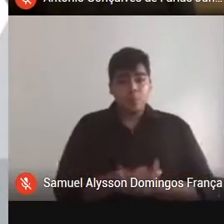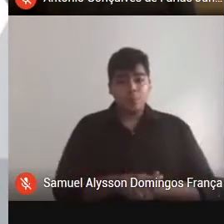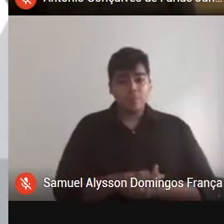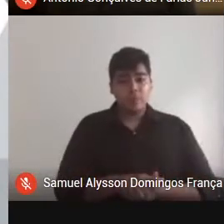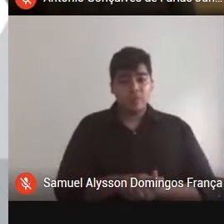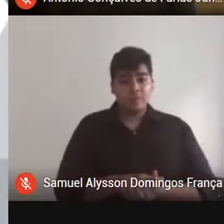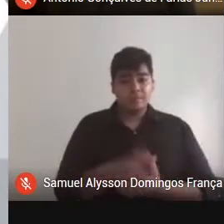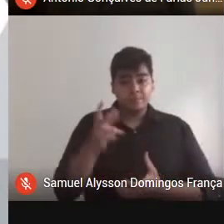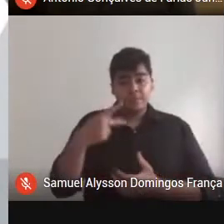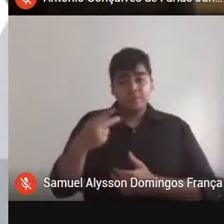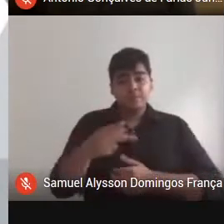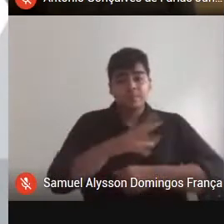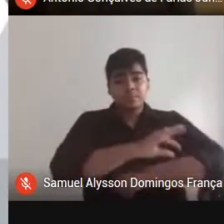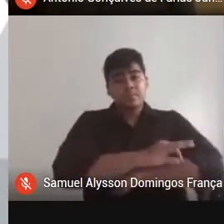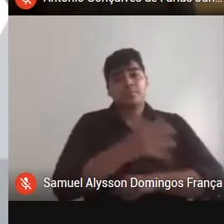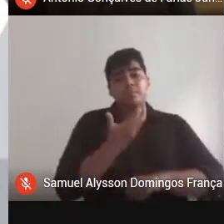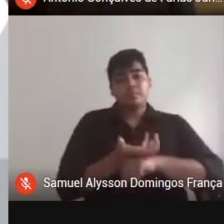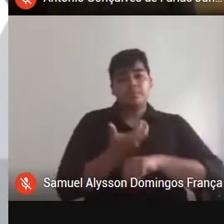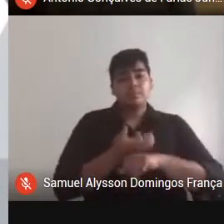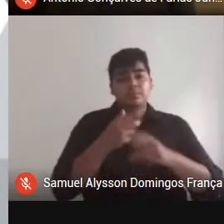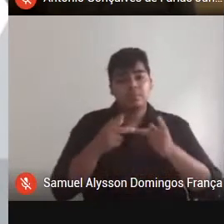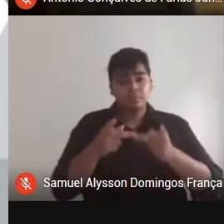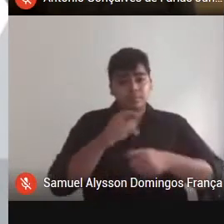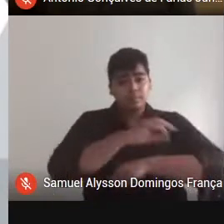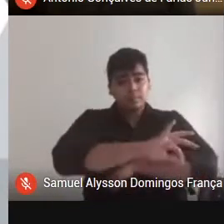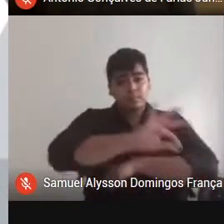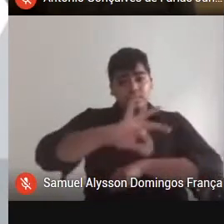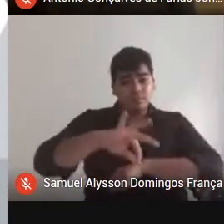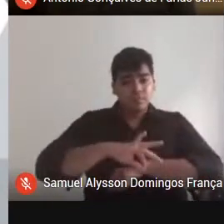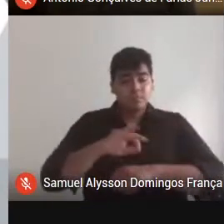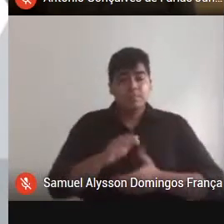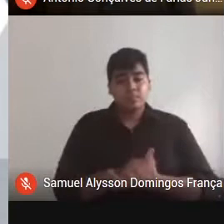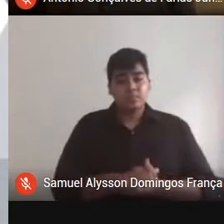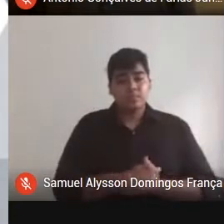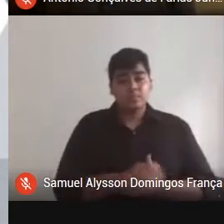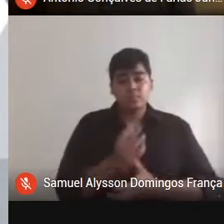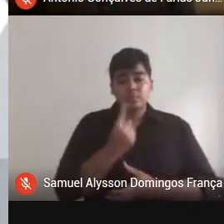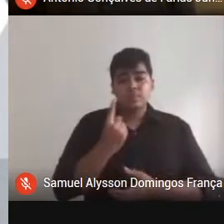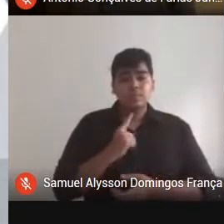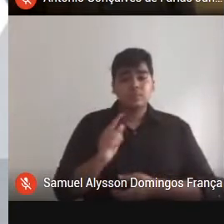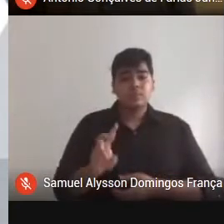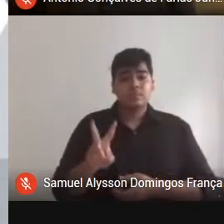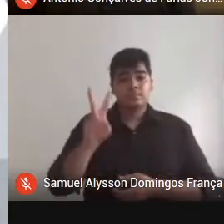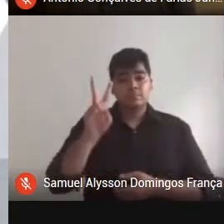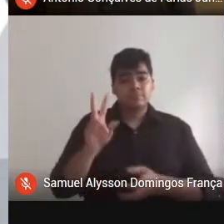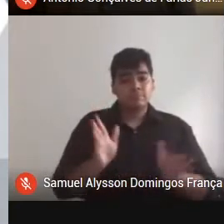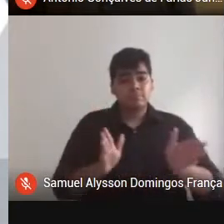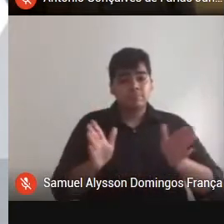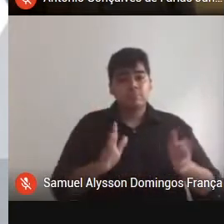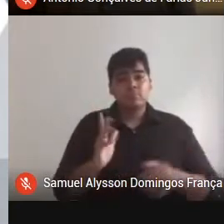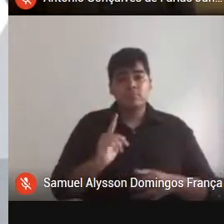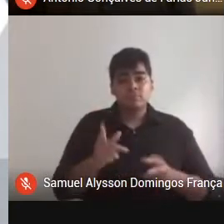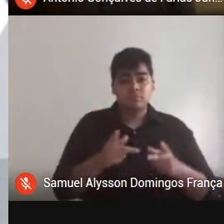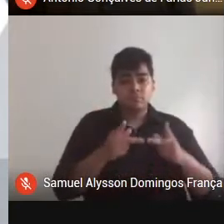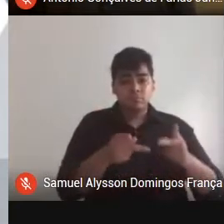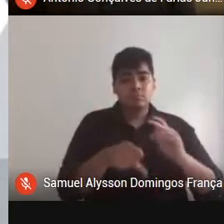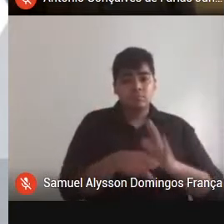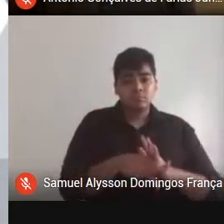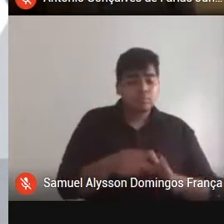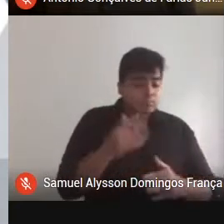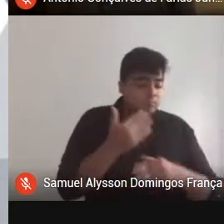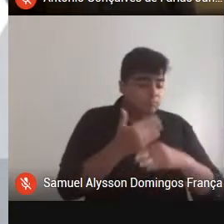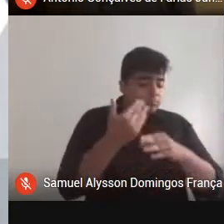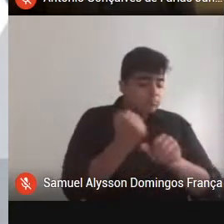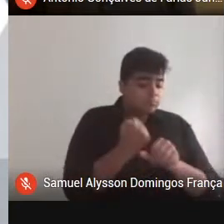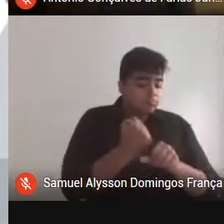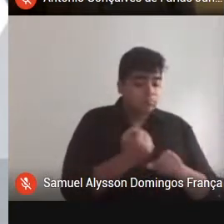Nessa disciplina de projeto arquitetônico, nós temos dois eixos, né, o projeto de arquitetura de reforma e o